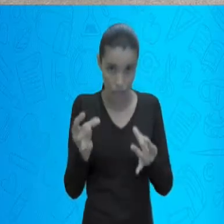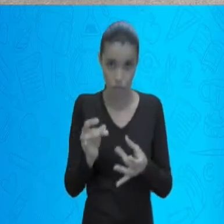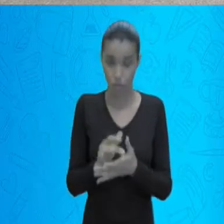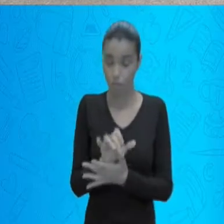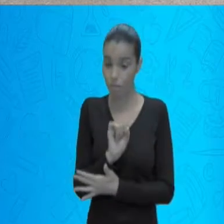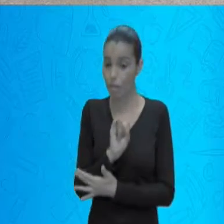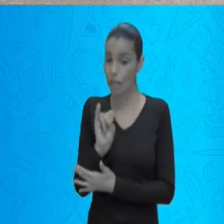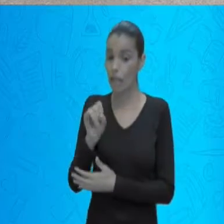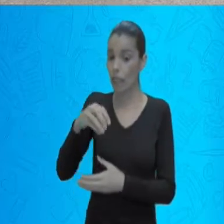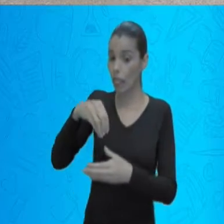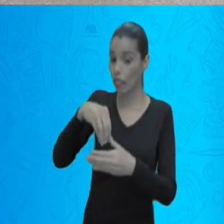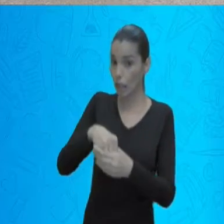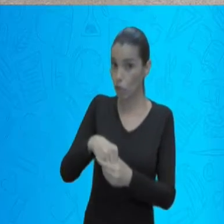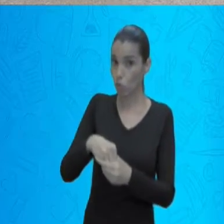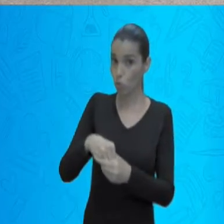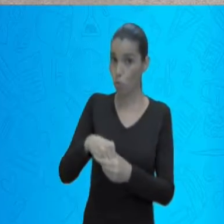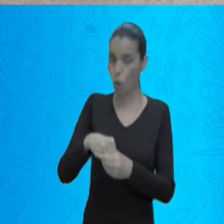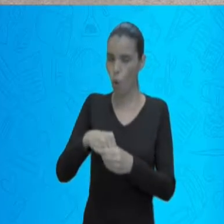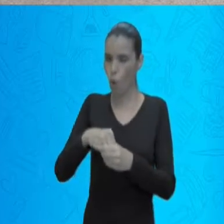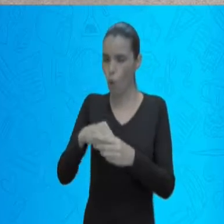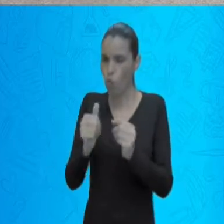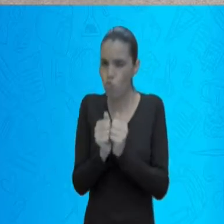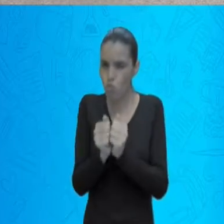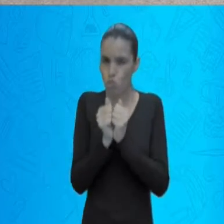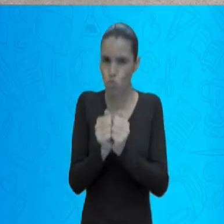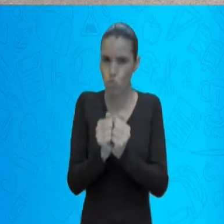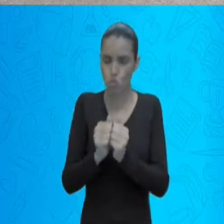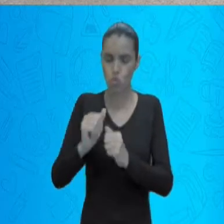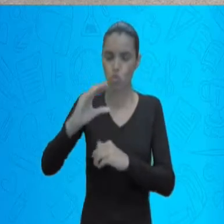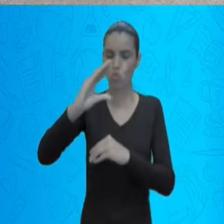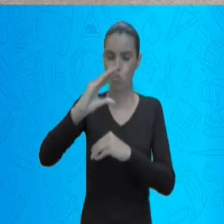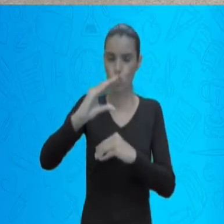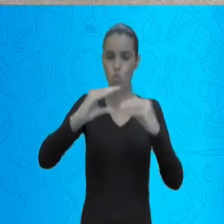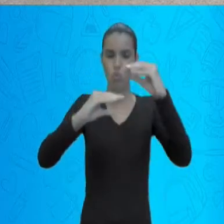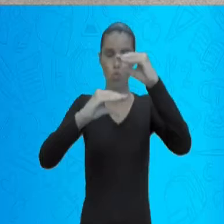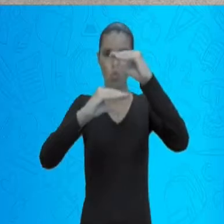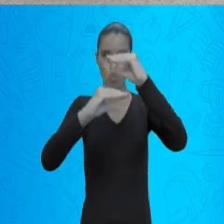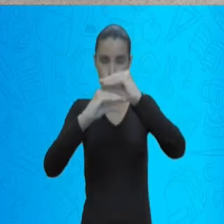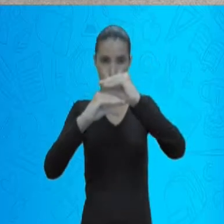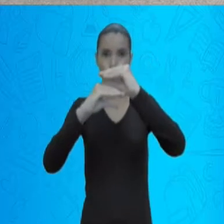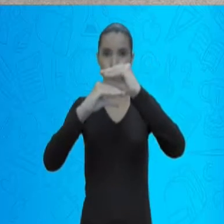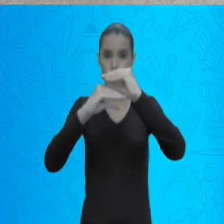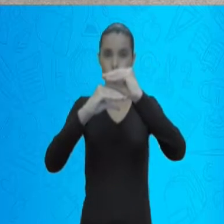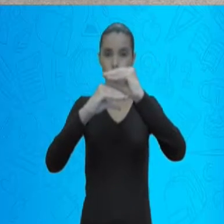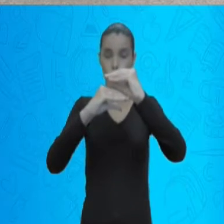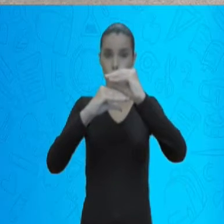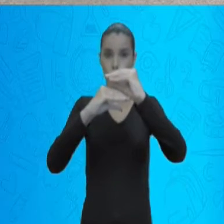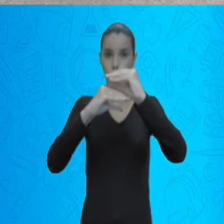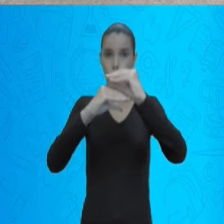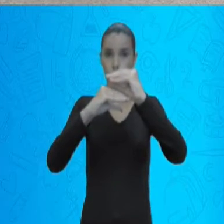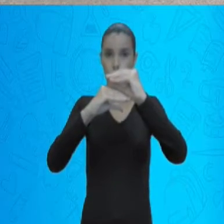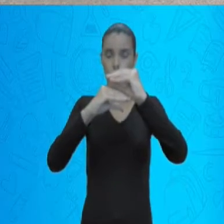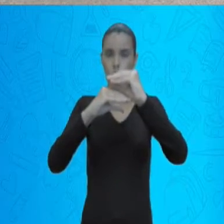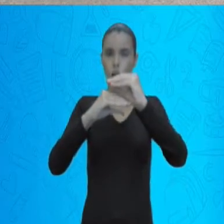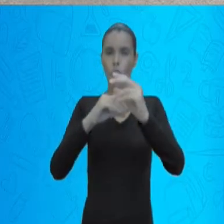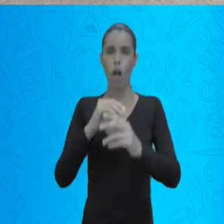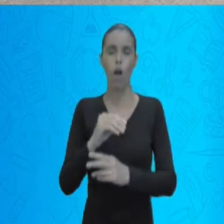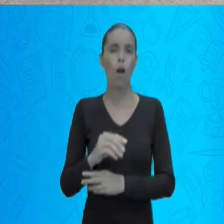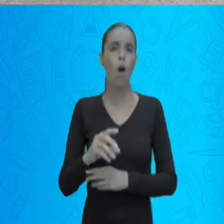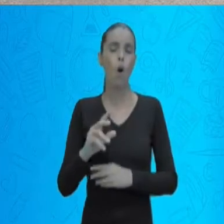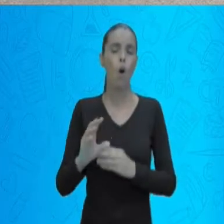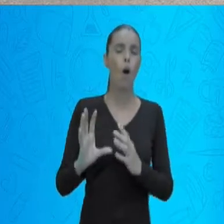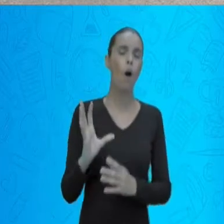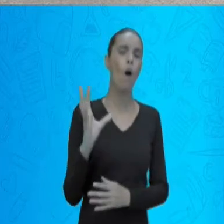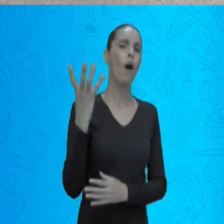uma mistura sim. Água e óleo não reagem às